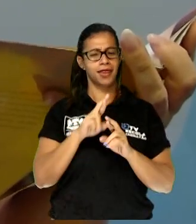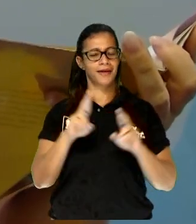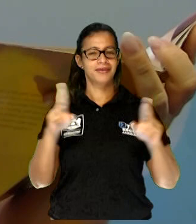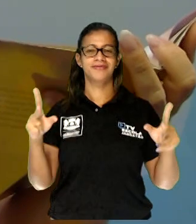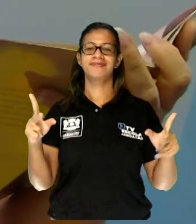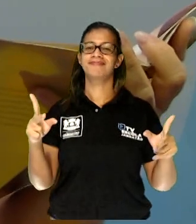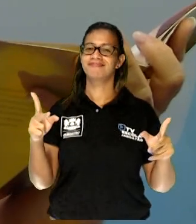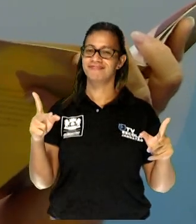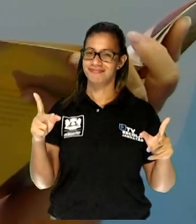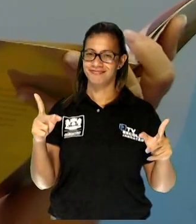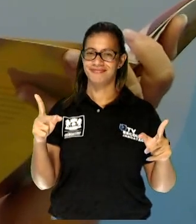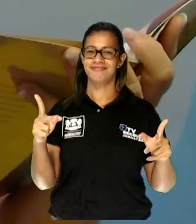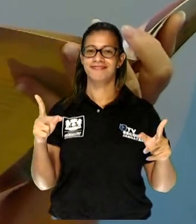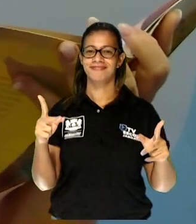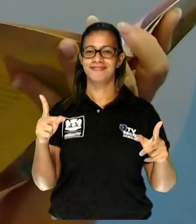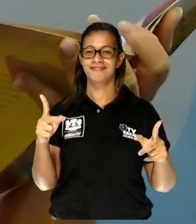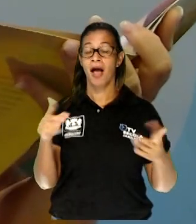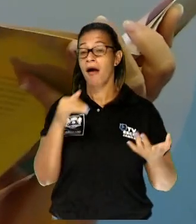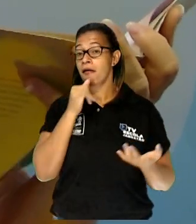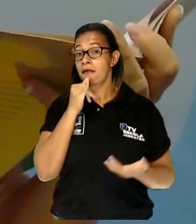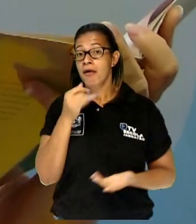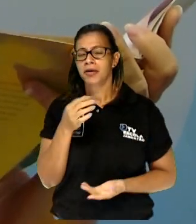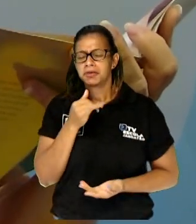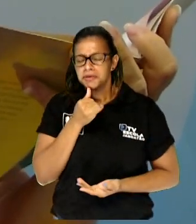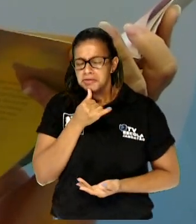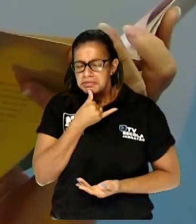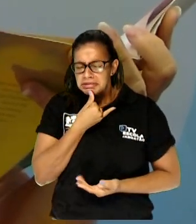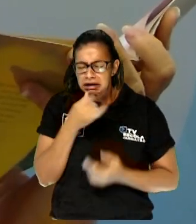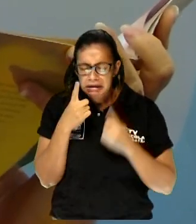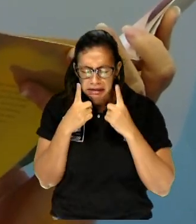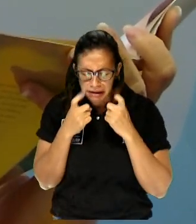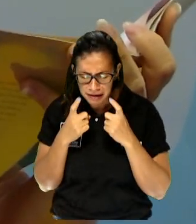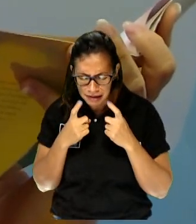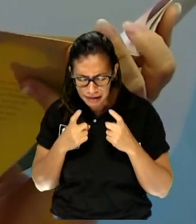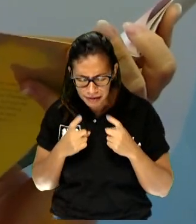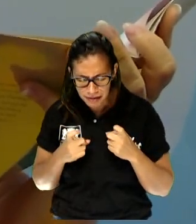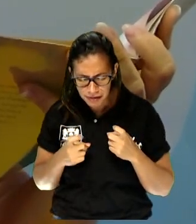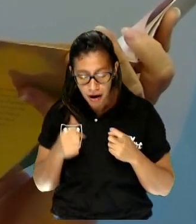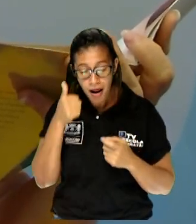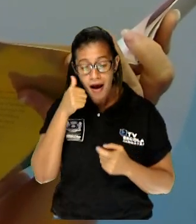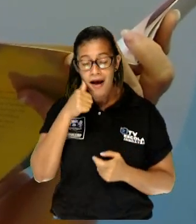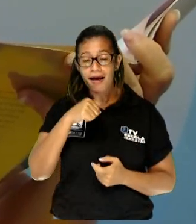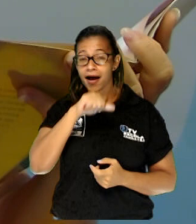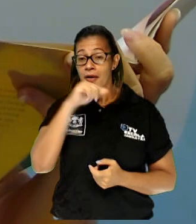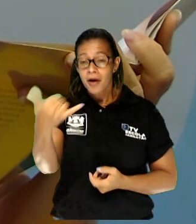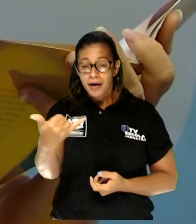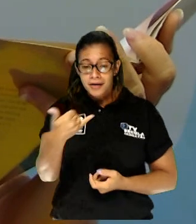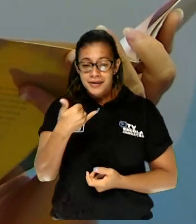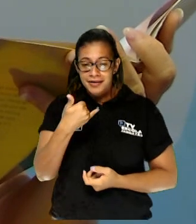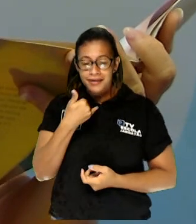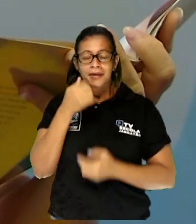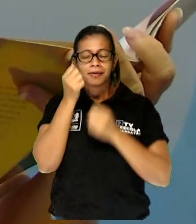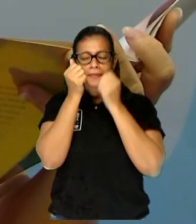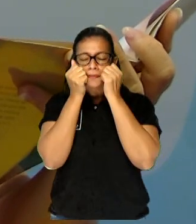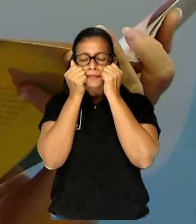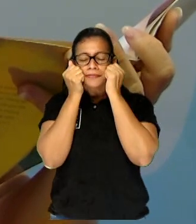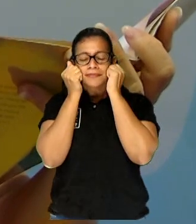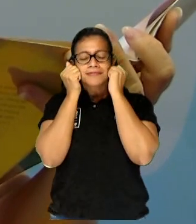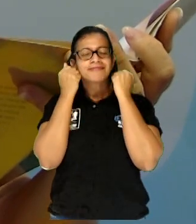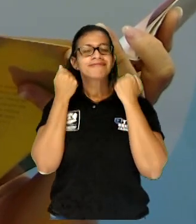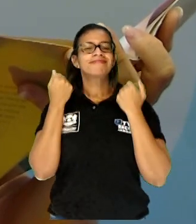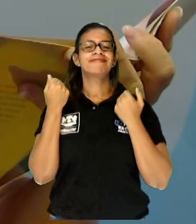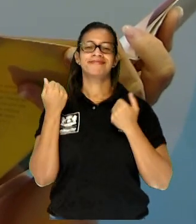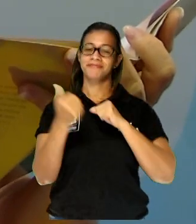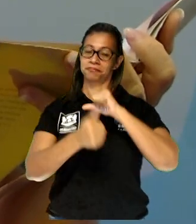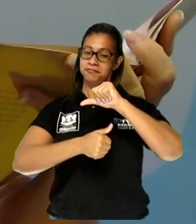encantados. Quando estamos chorando e sentimos seu cheirinho, logo, logo somos consolados. Quando alguém está distante, esse cheirinho custa